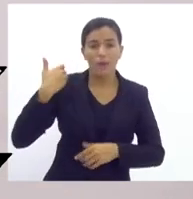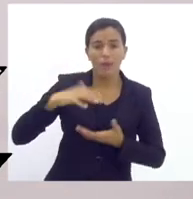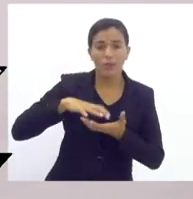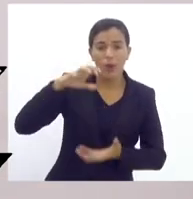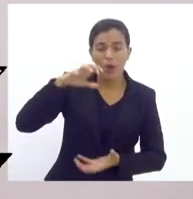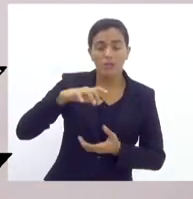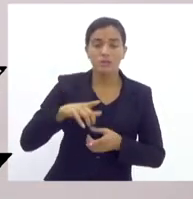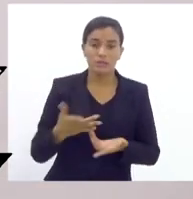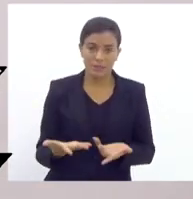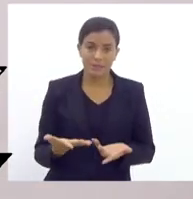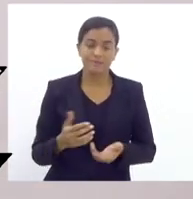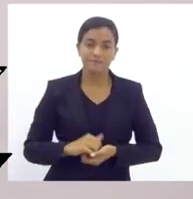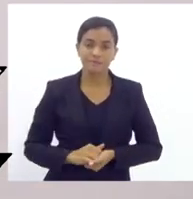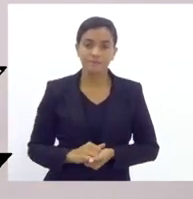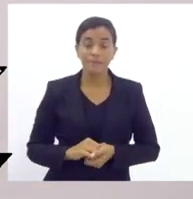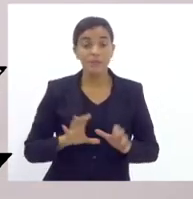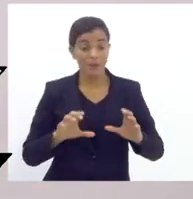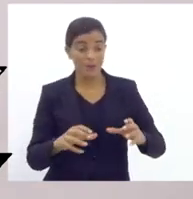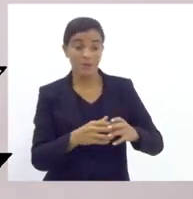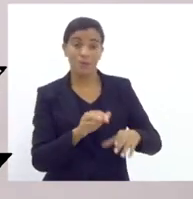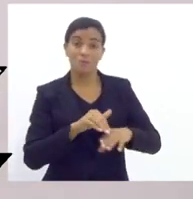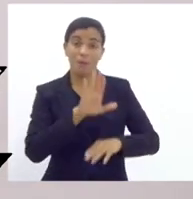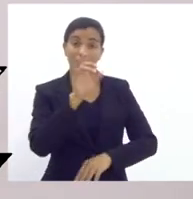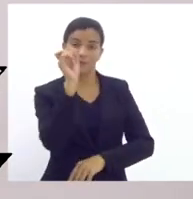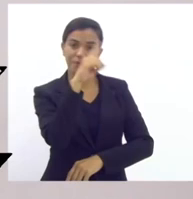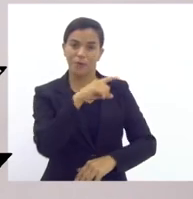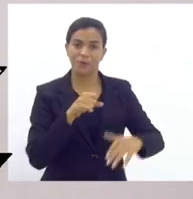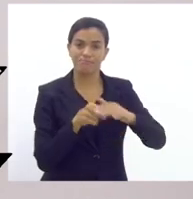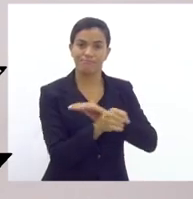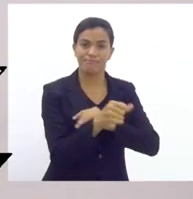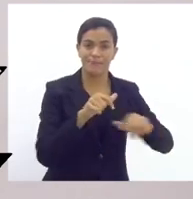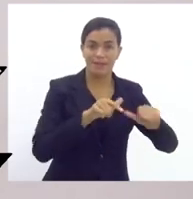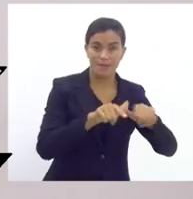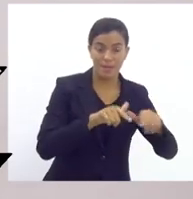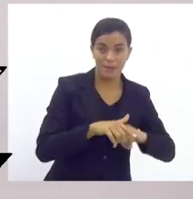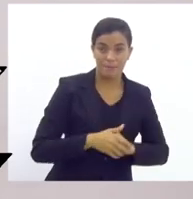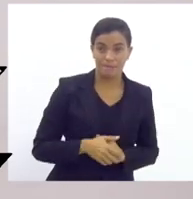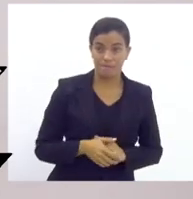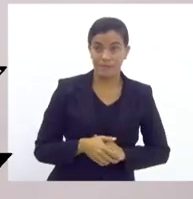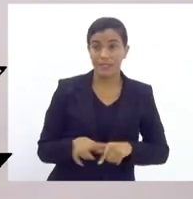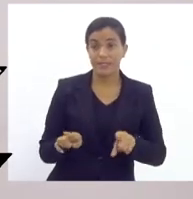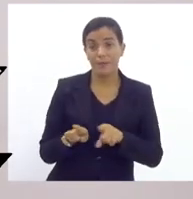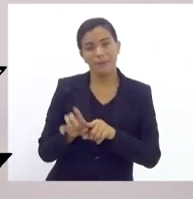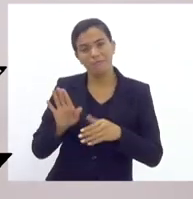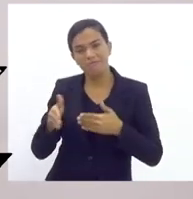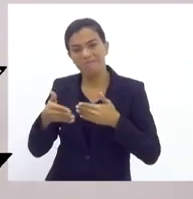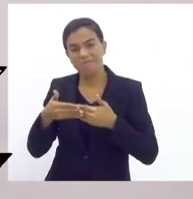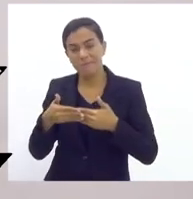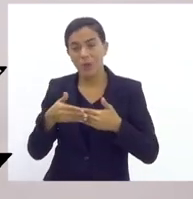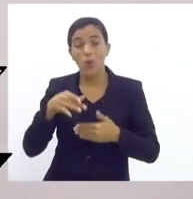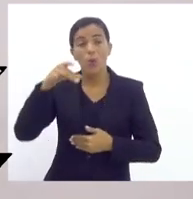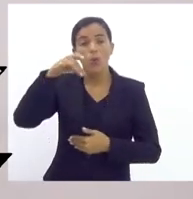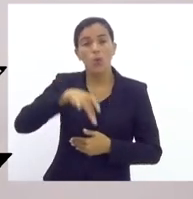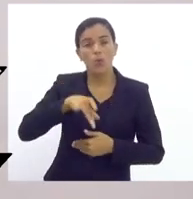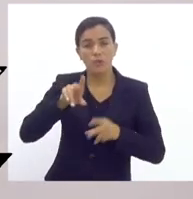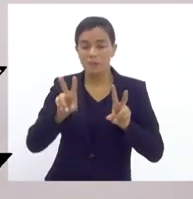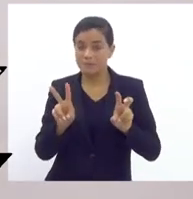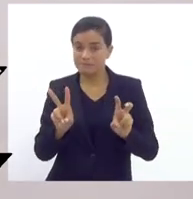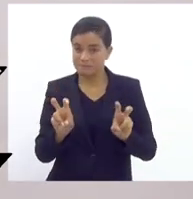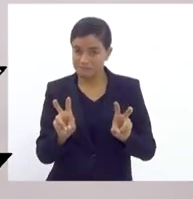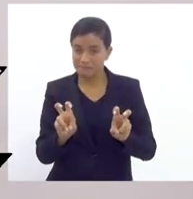então elas esse grupo tem mais dificuldade de acesso e por fim só uma última questão